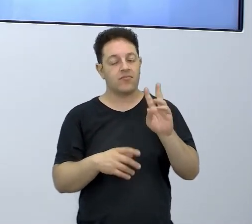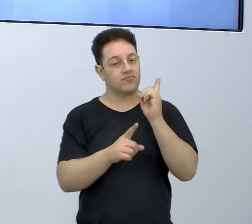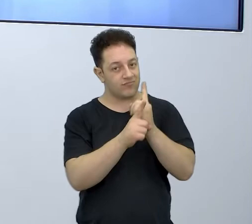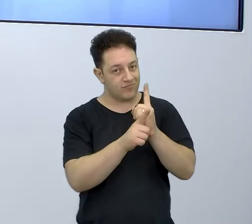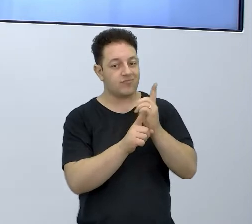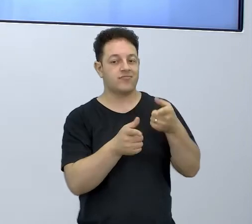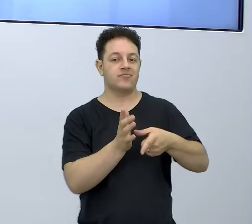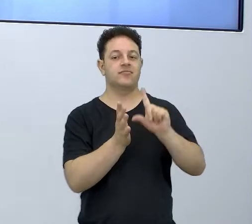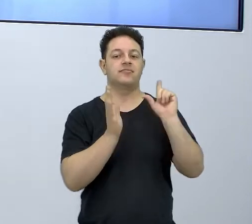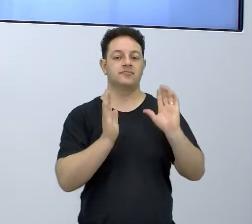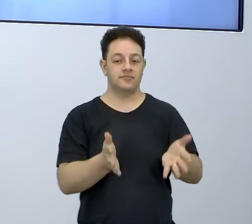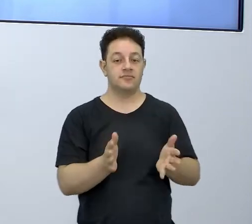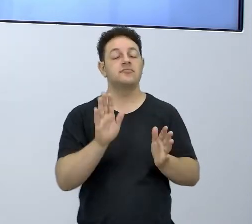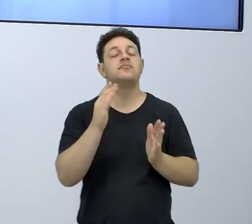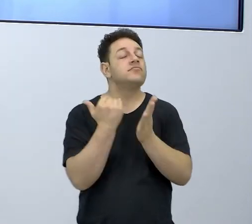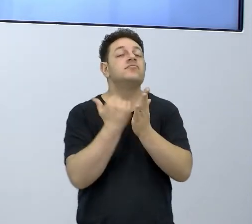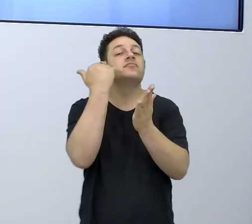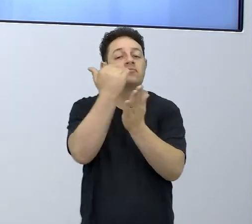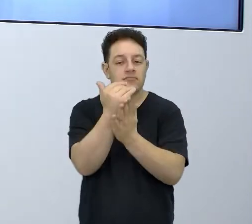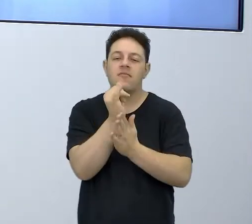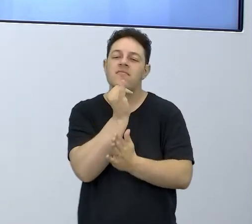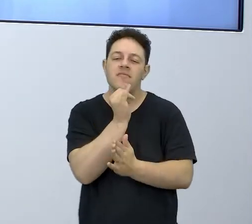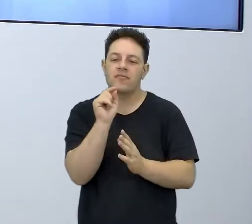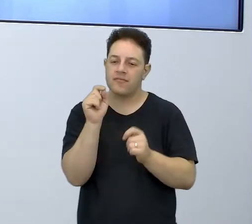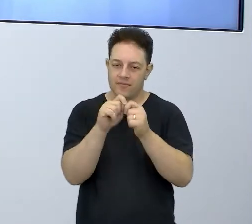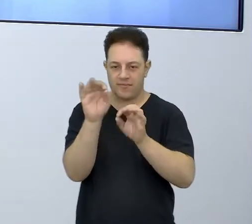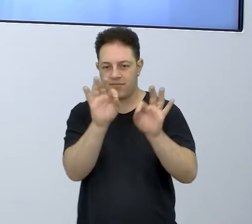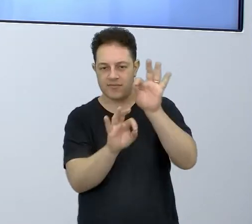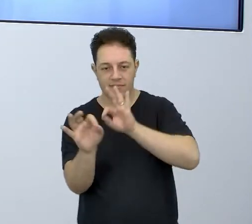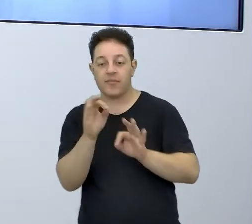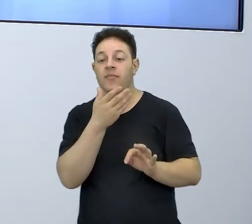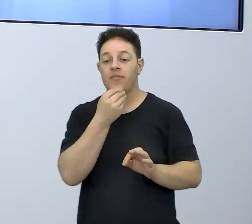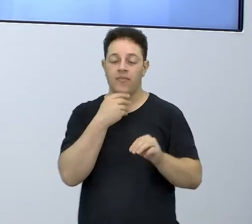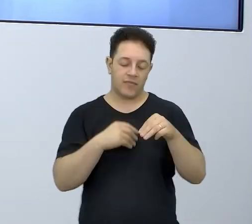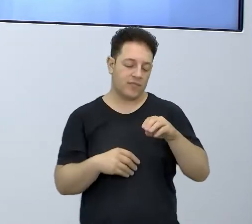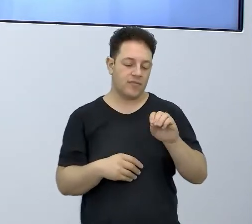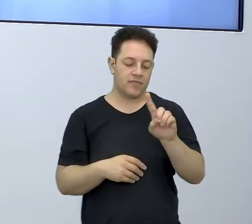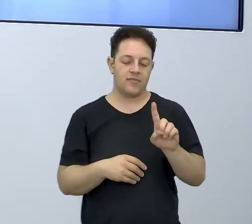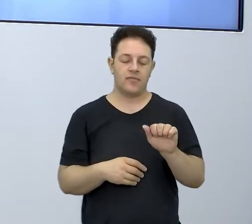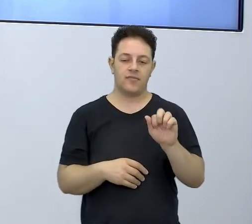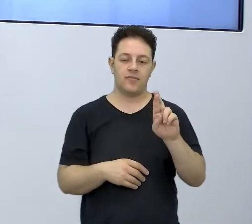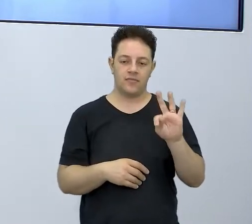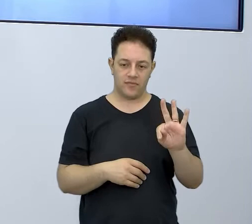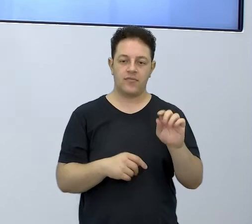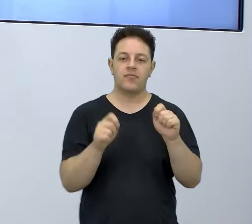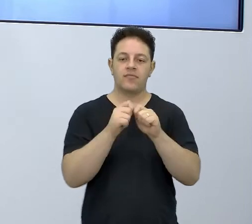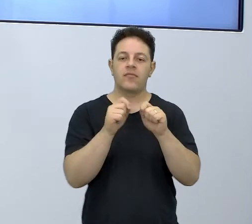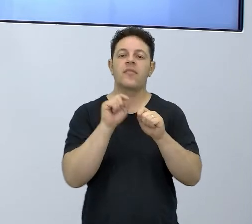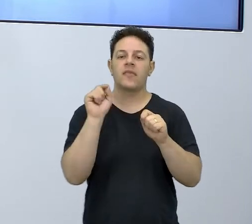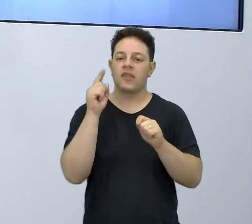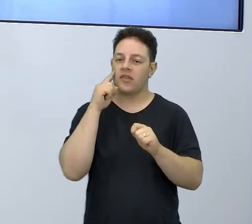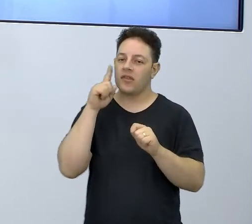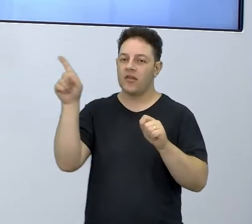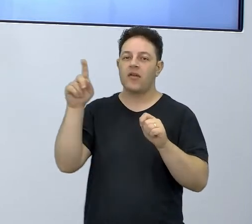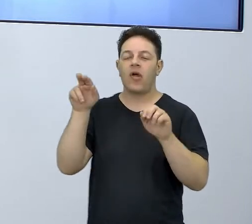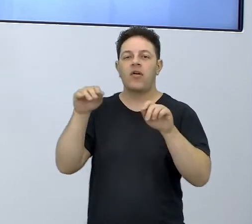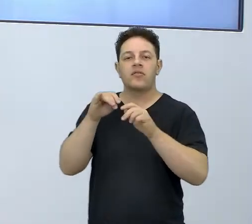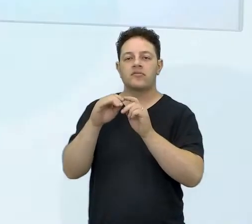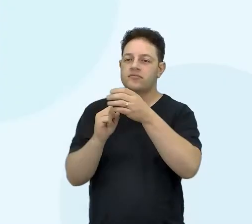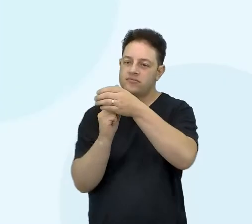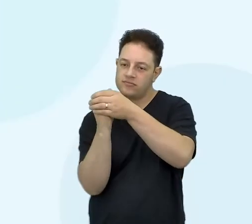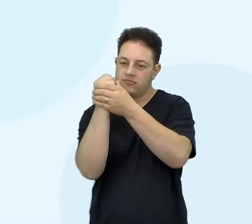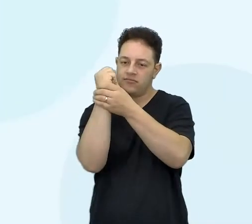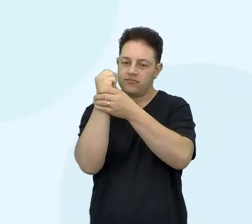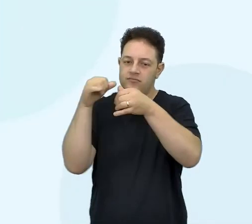disso, né, essa aqui é a parte construtiva, o Moser ele desenvolveu aqui uma técnica de fixar isso aqui, que você também deve